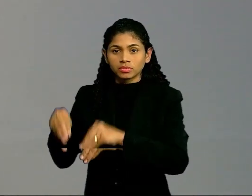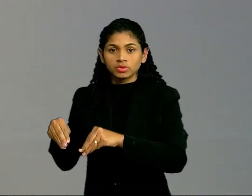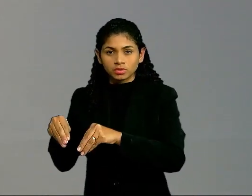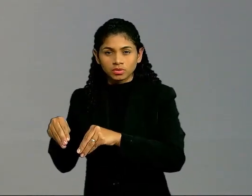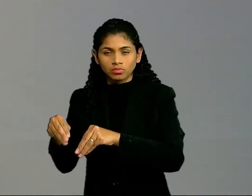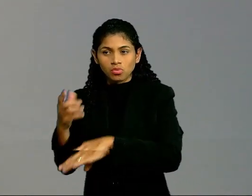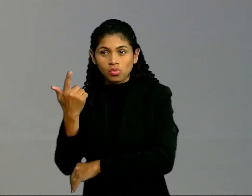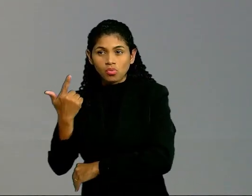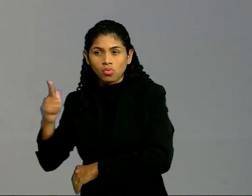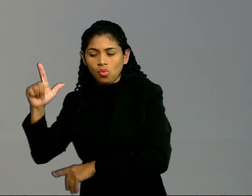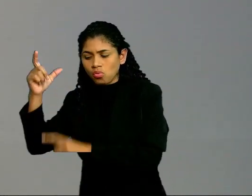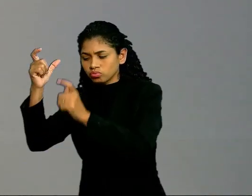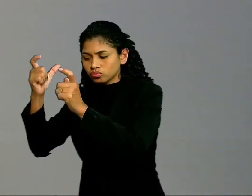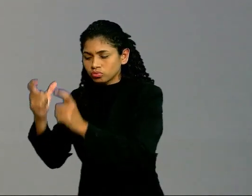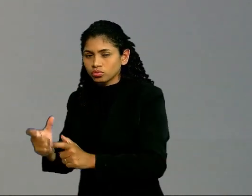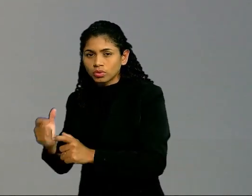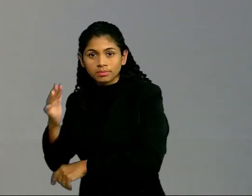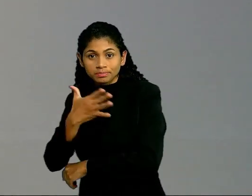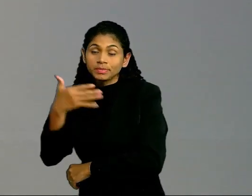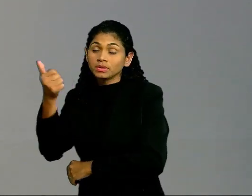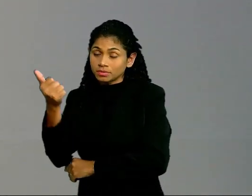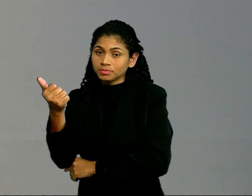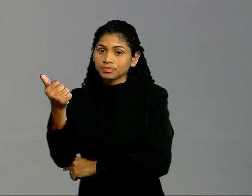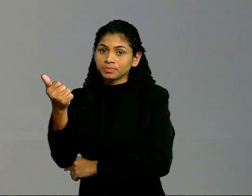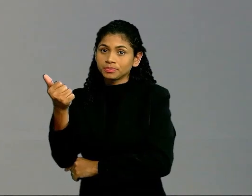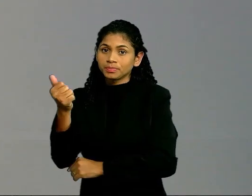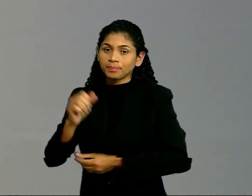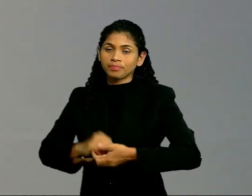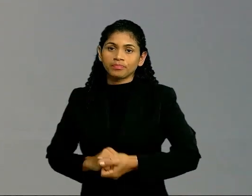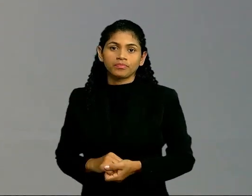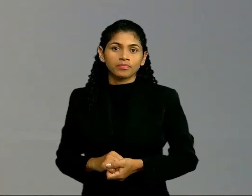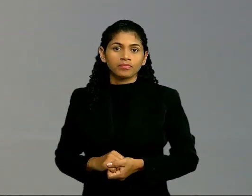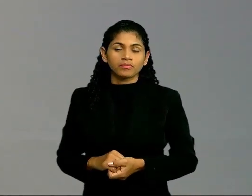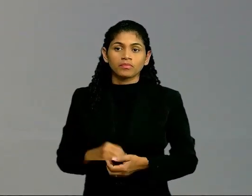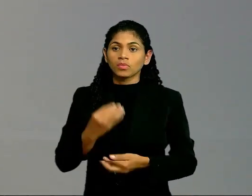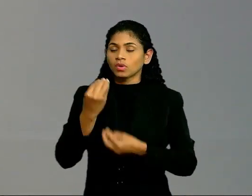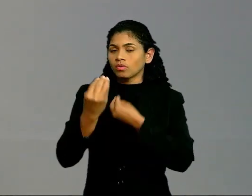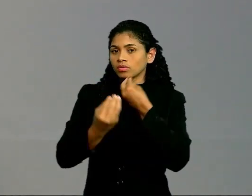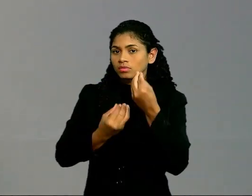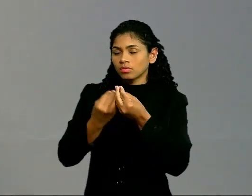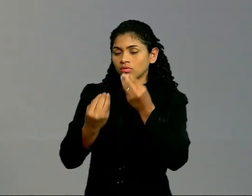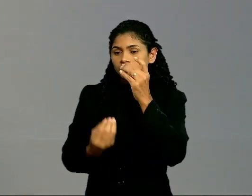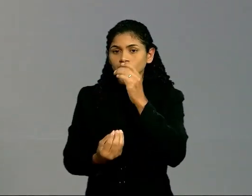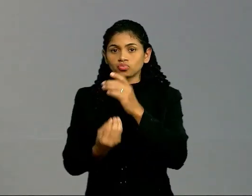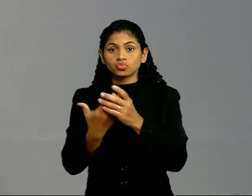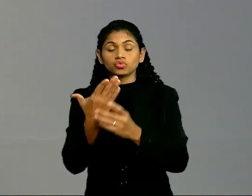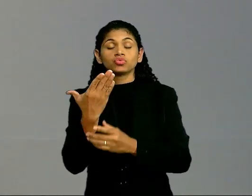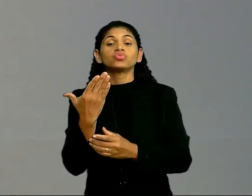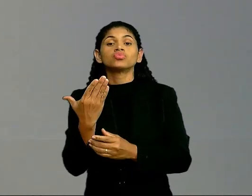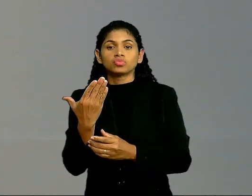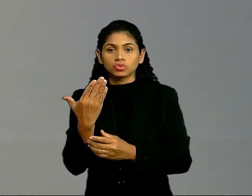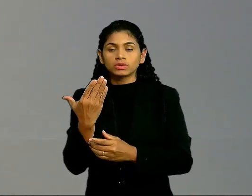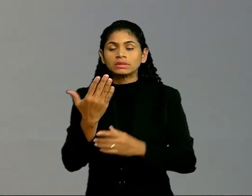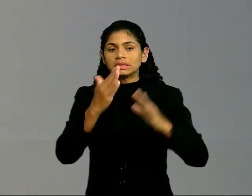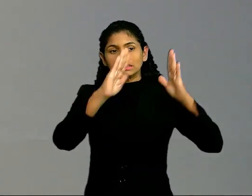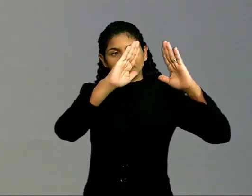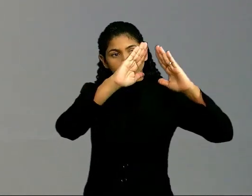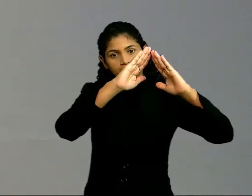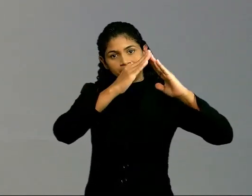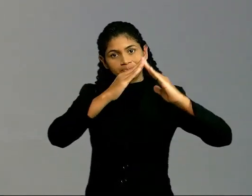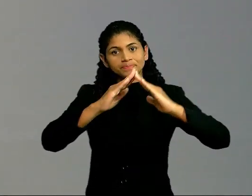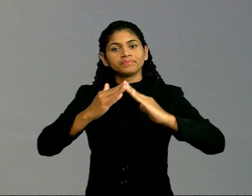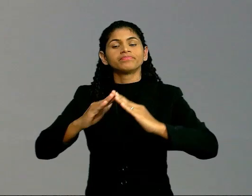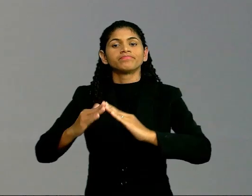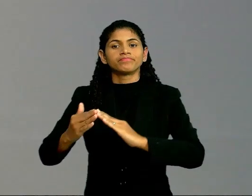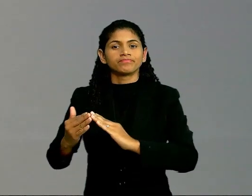gente faz um recorte histórico, quer dizer, como se formam historicamente as grandes favelas do Rio de Janeiro, de